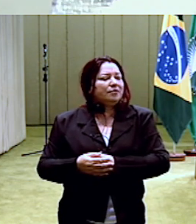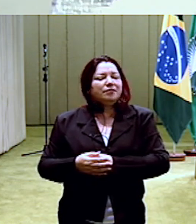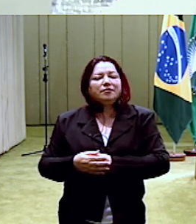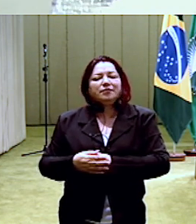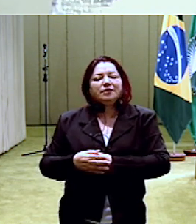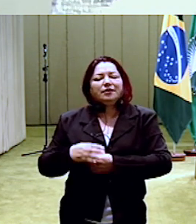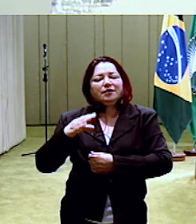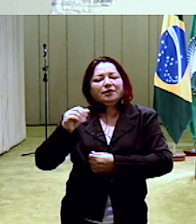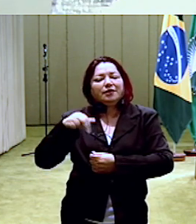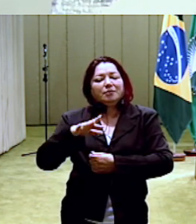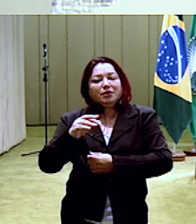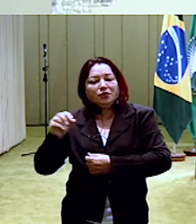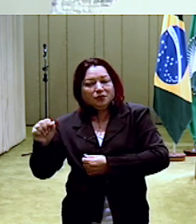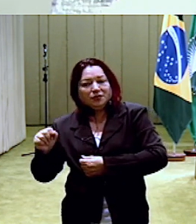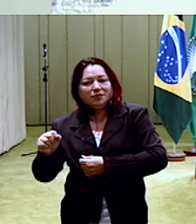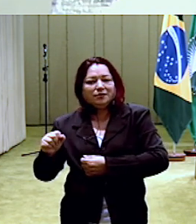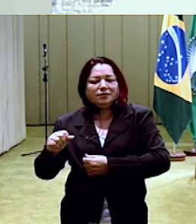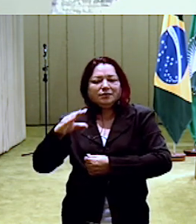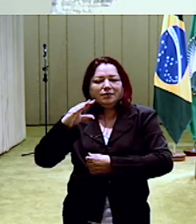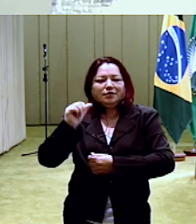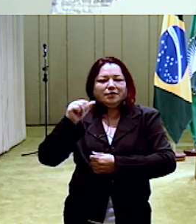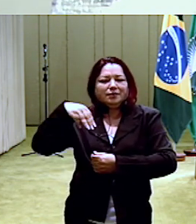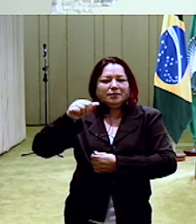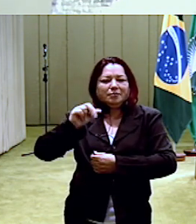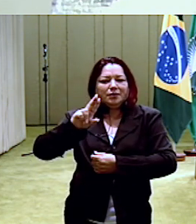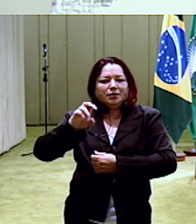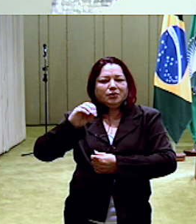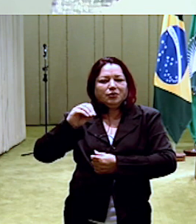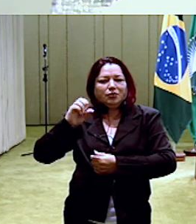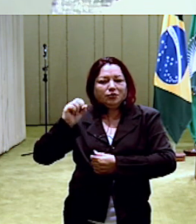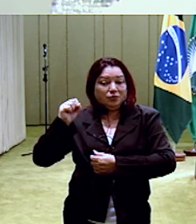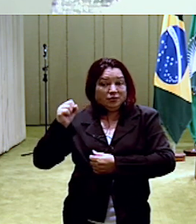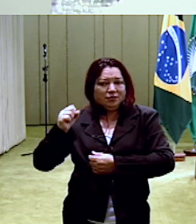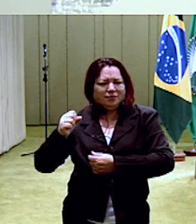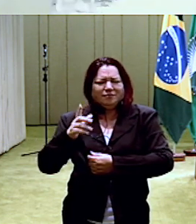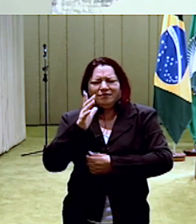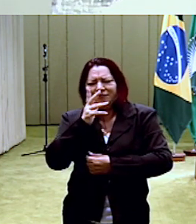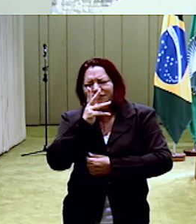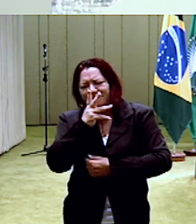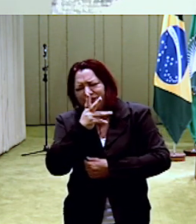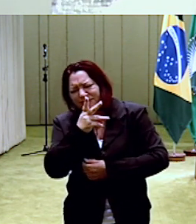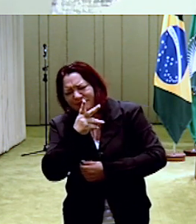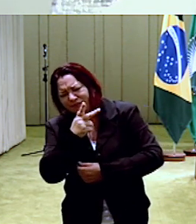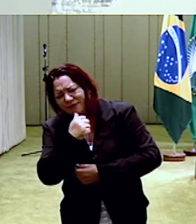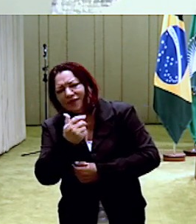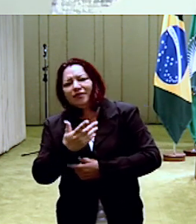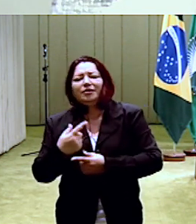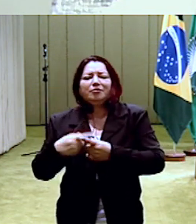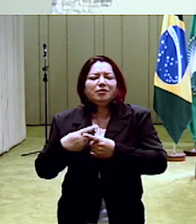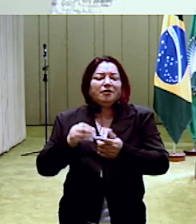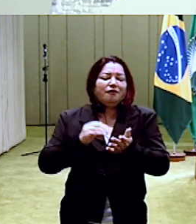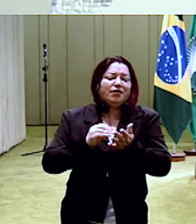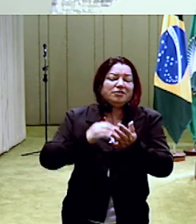Camarões, leva tanto tempo para a concessão de vistos. Mas também, às vezes, acontece de a pessoa ou interessado não